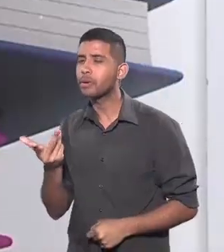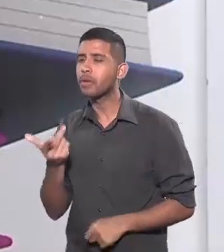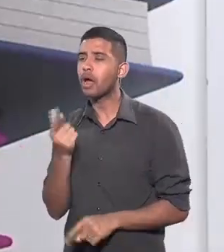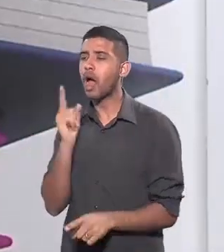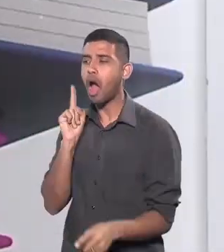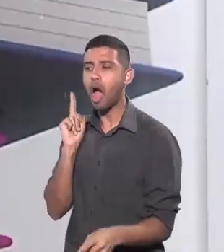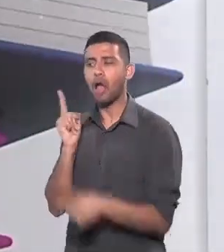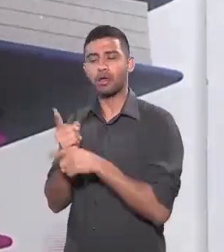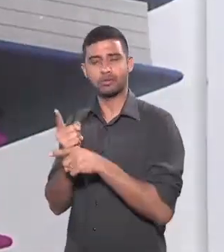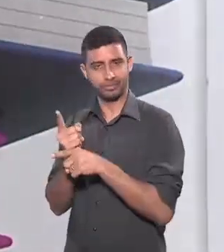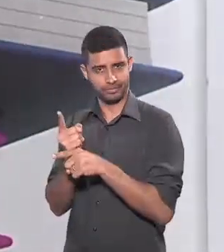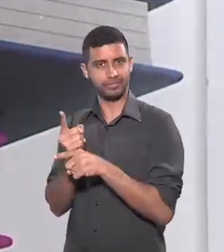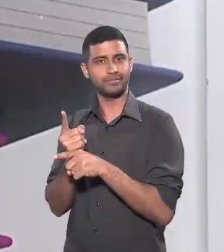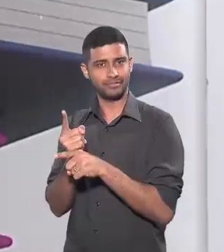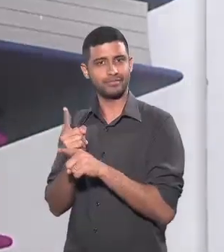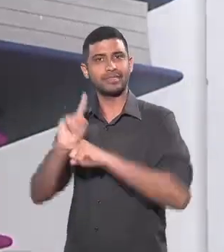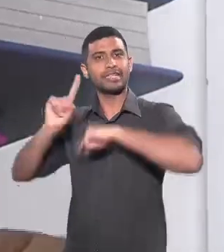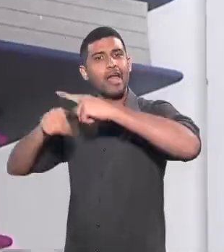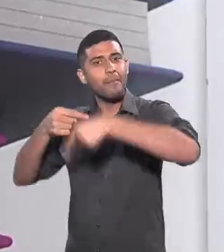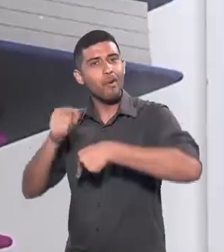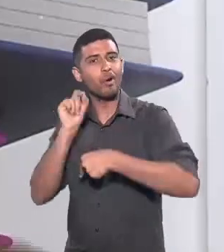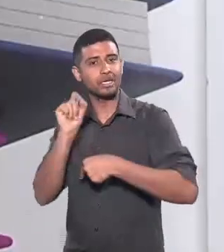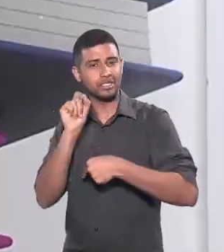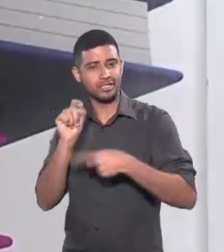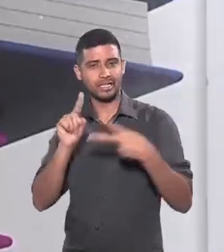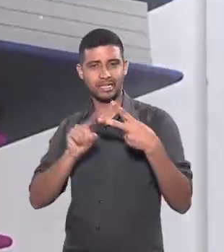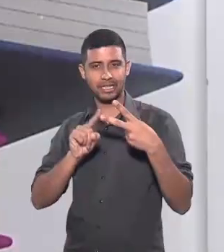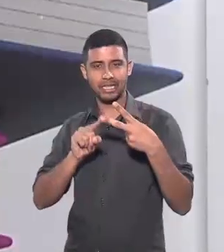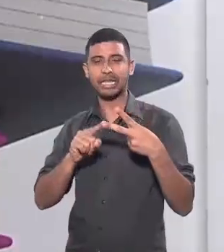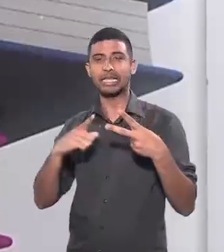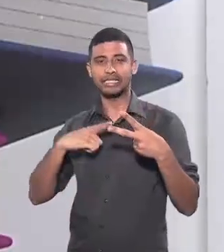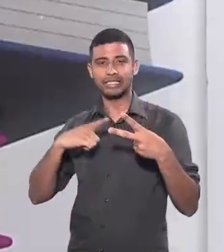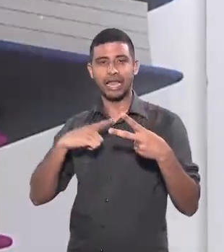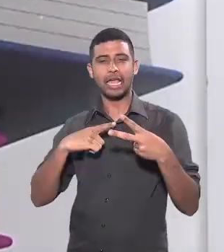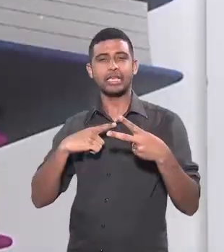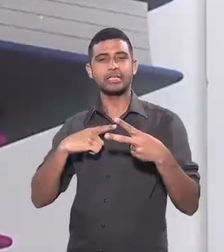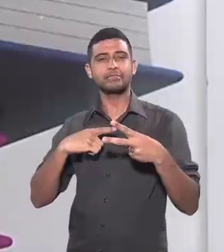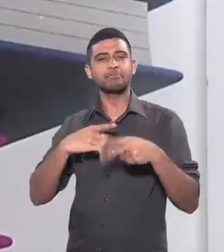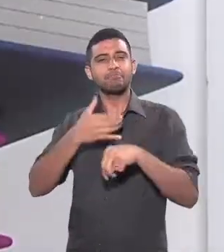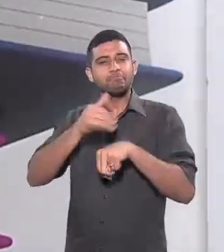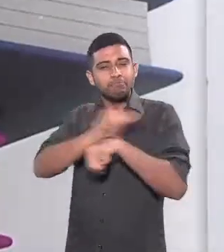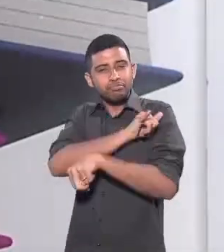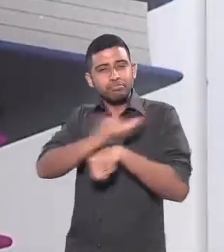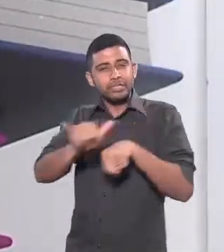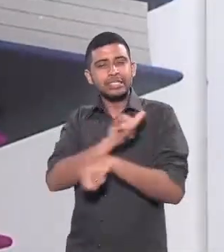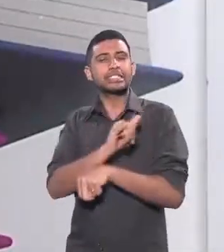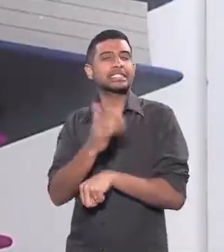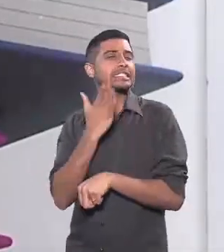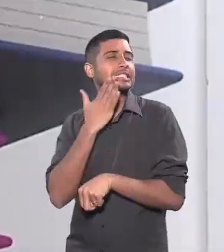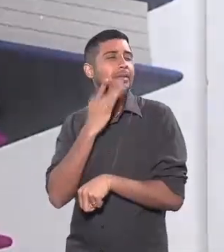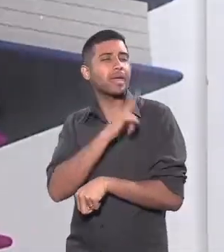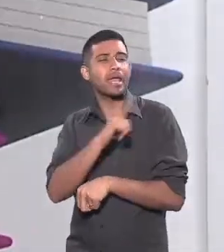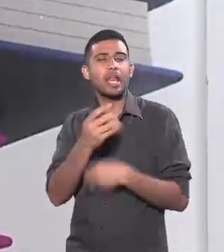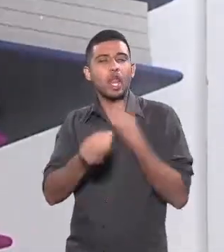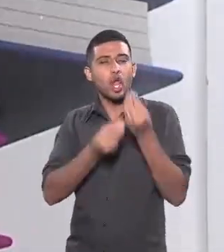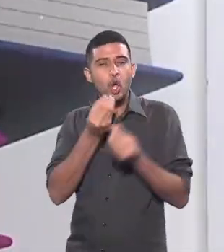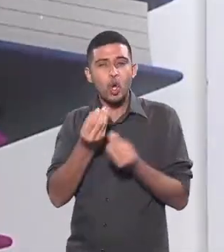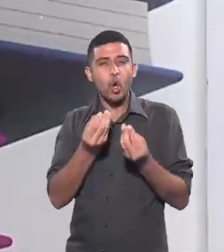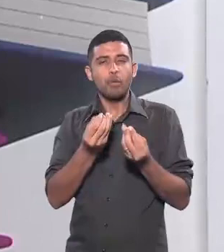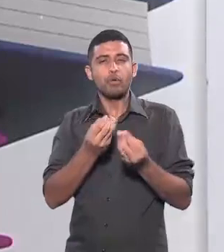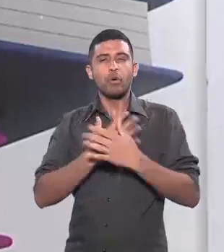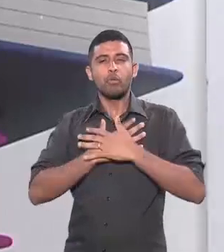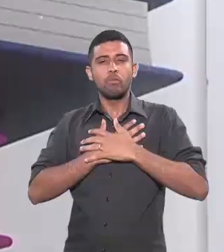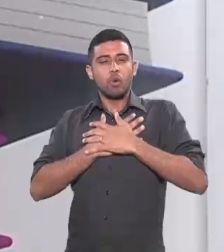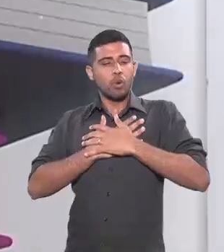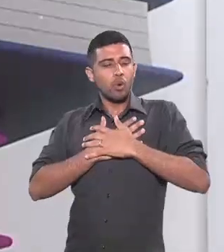abordagem. E depois dessa abordagem, eu tenho o quê? Manobra de ressuscitação cardiopulmonar, para poder o profissional saber fazer uma RCP de